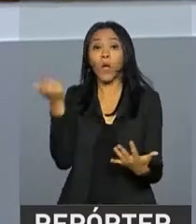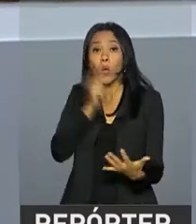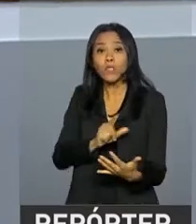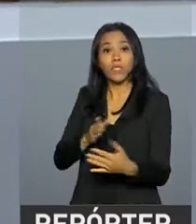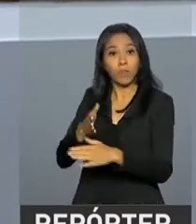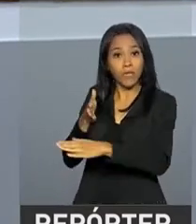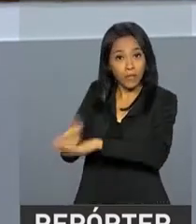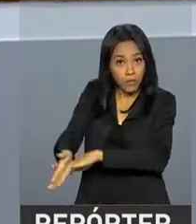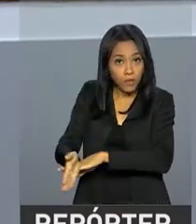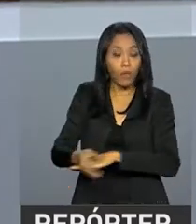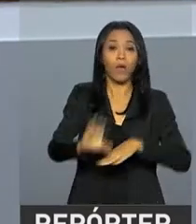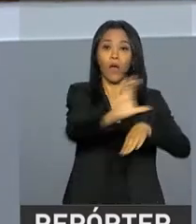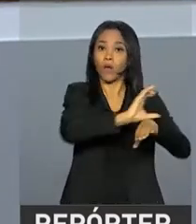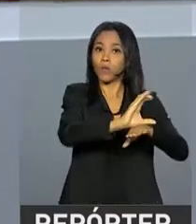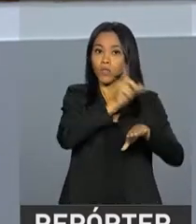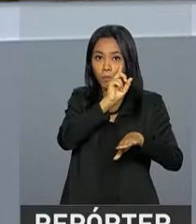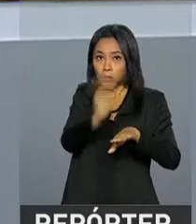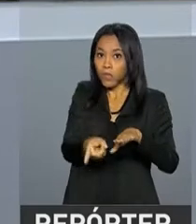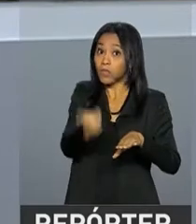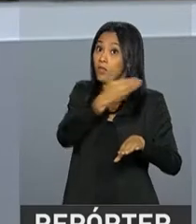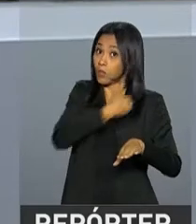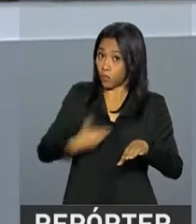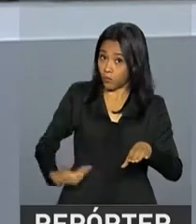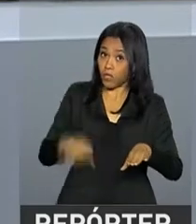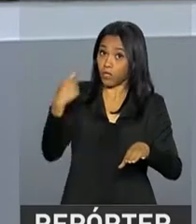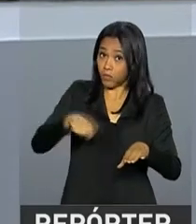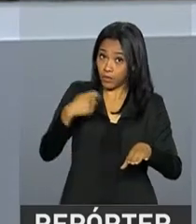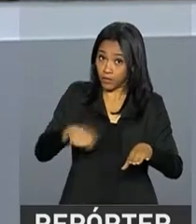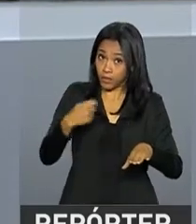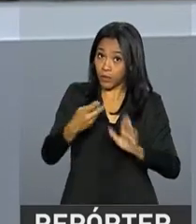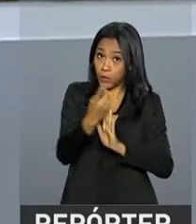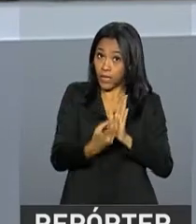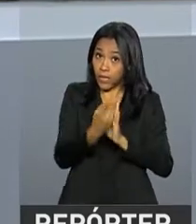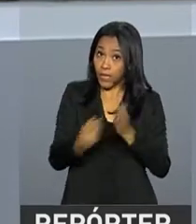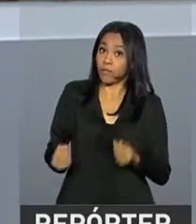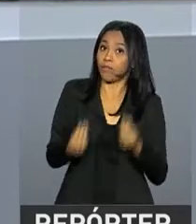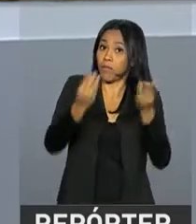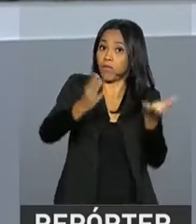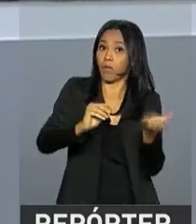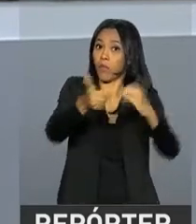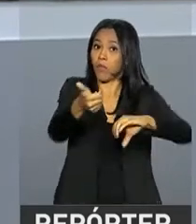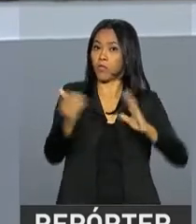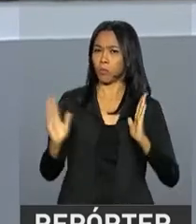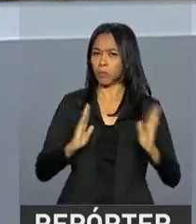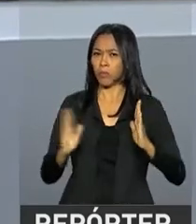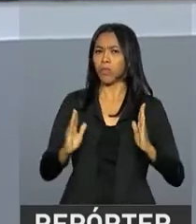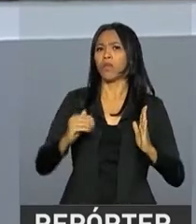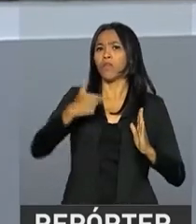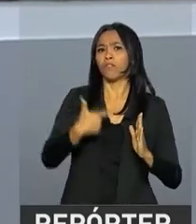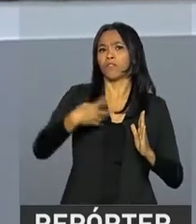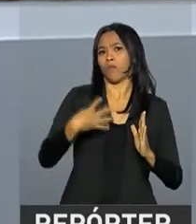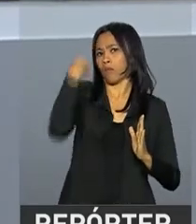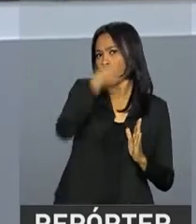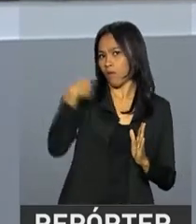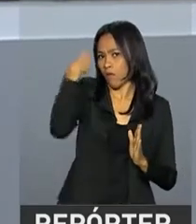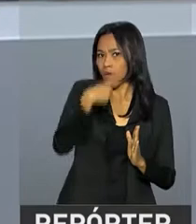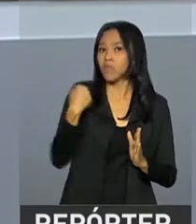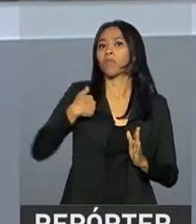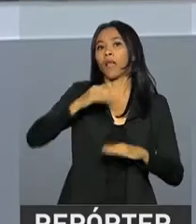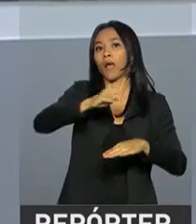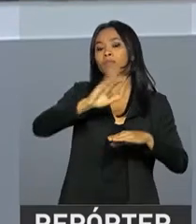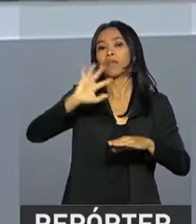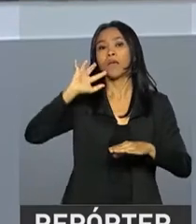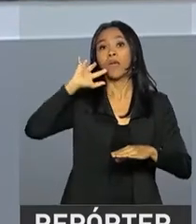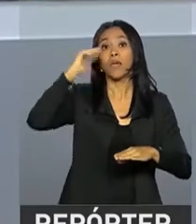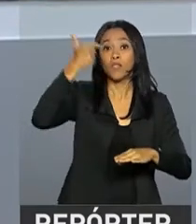a constituição manda que o governo submeta o decreto ao congresso nacional no prazo de 24 horas para deliberação por